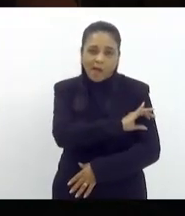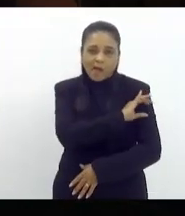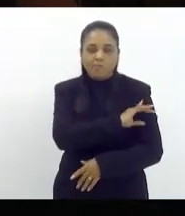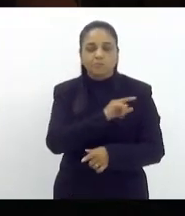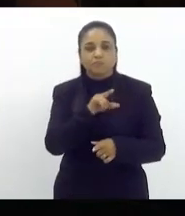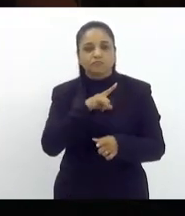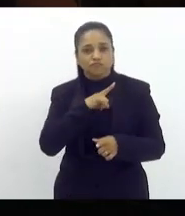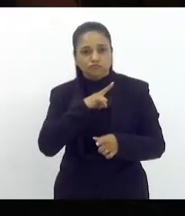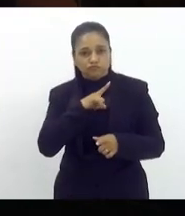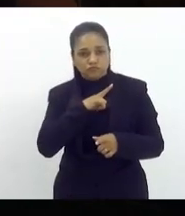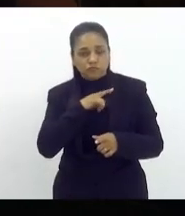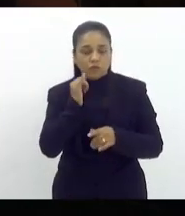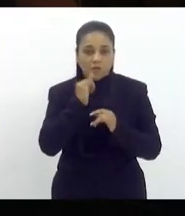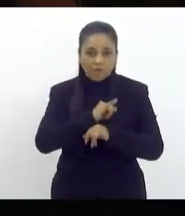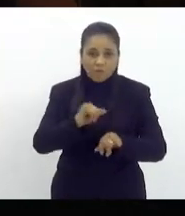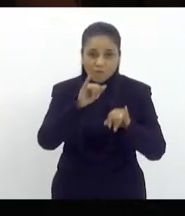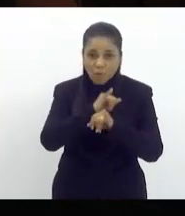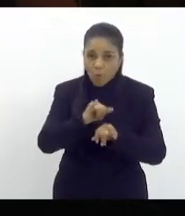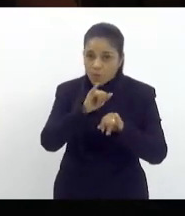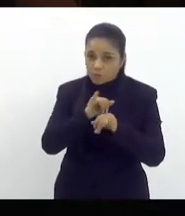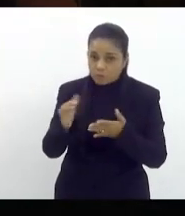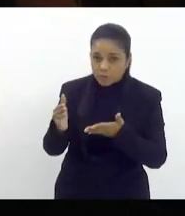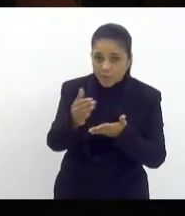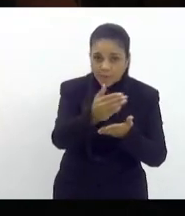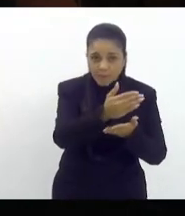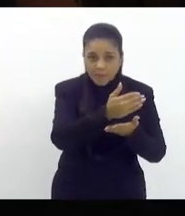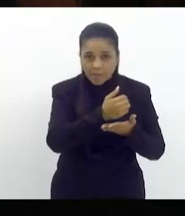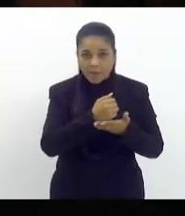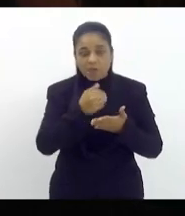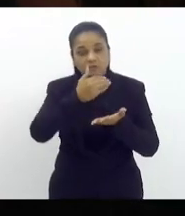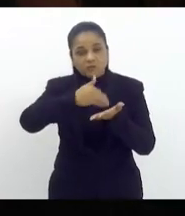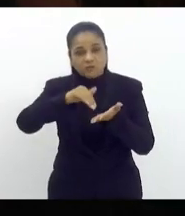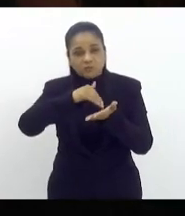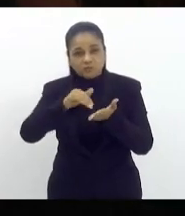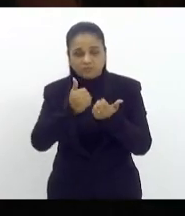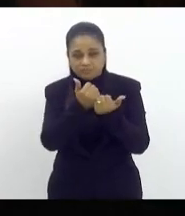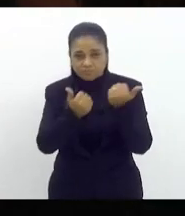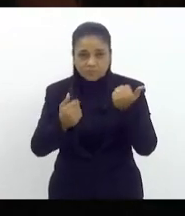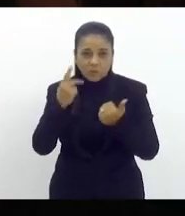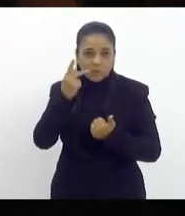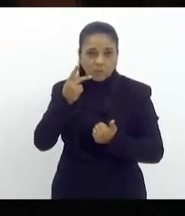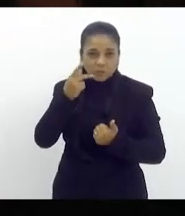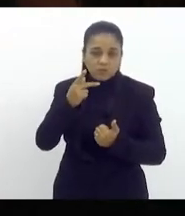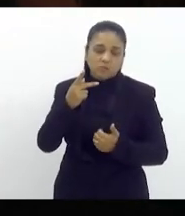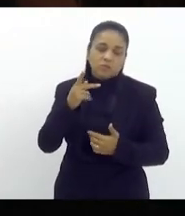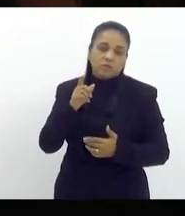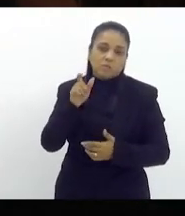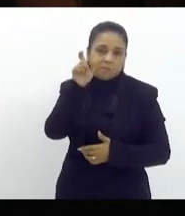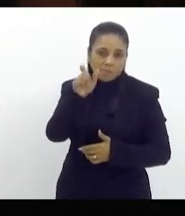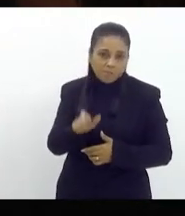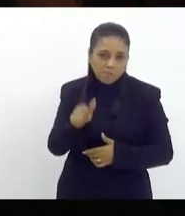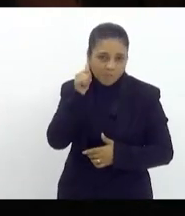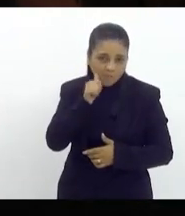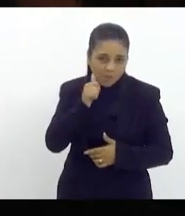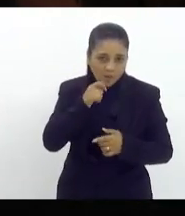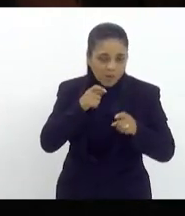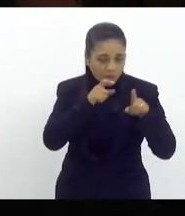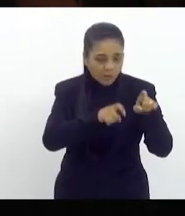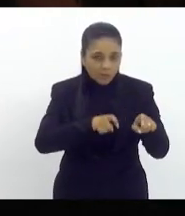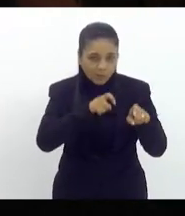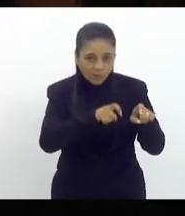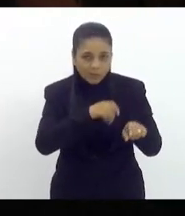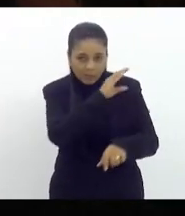gozavam conforme informações obtidas através da subsecretarias de políticas para as mulheres no Campo de